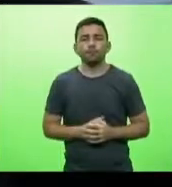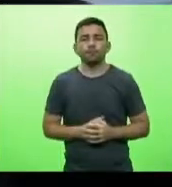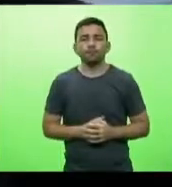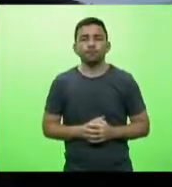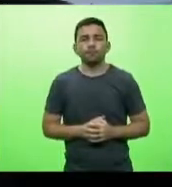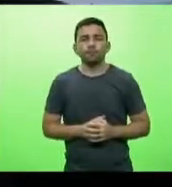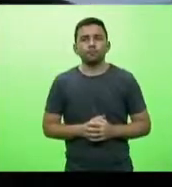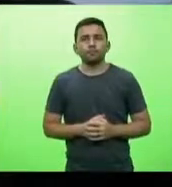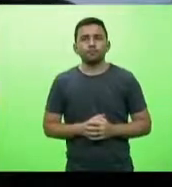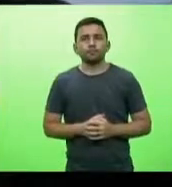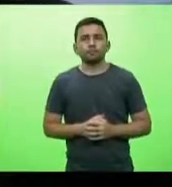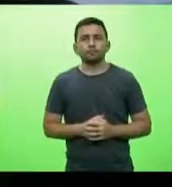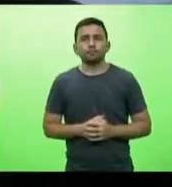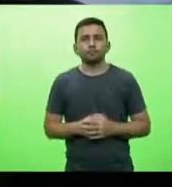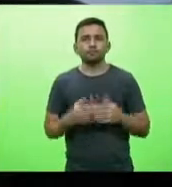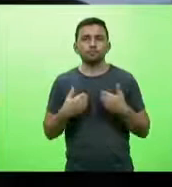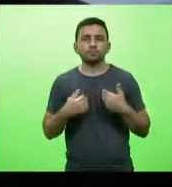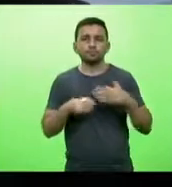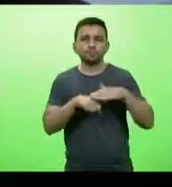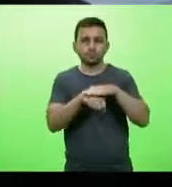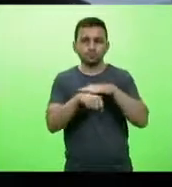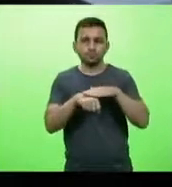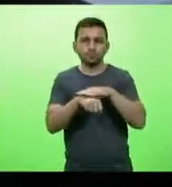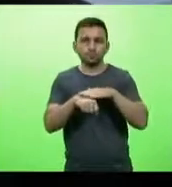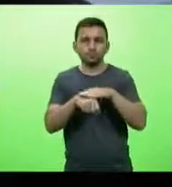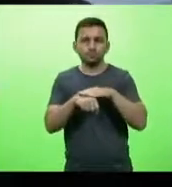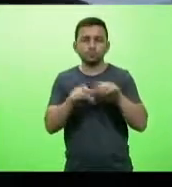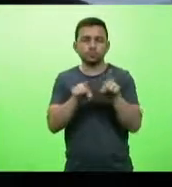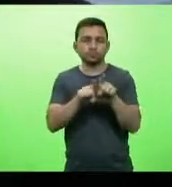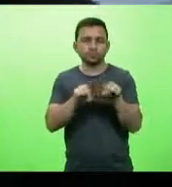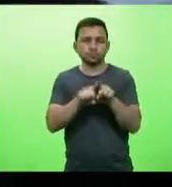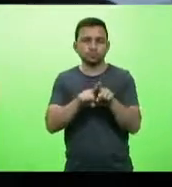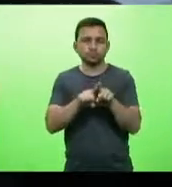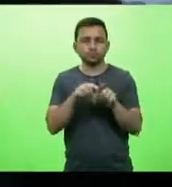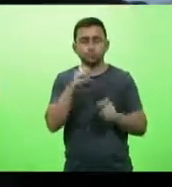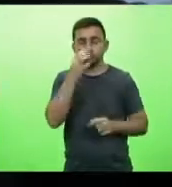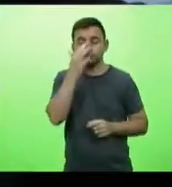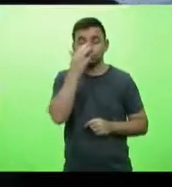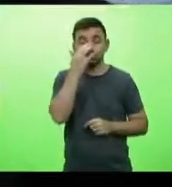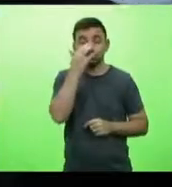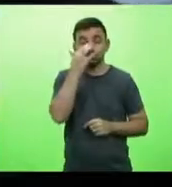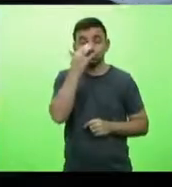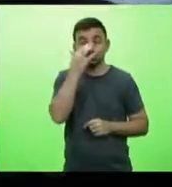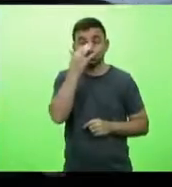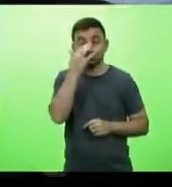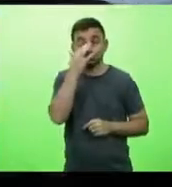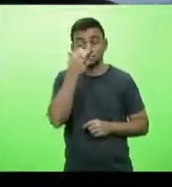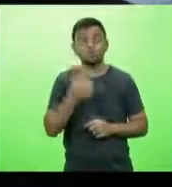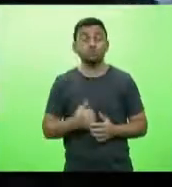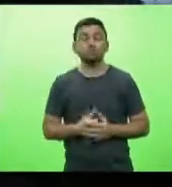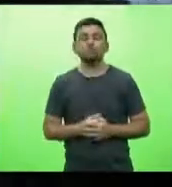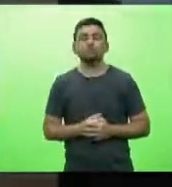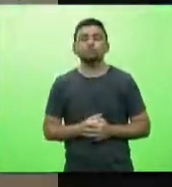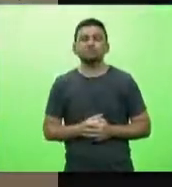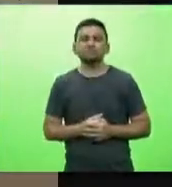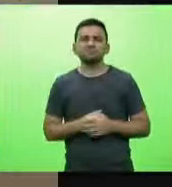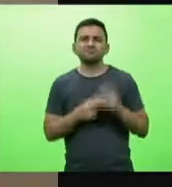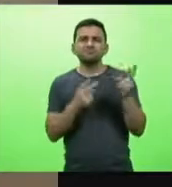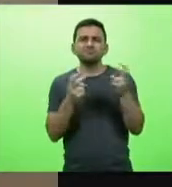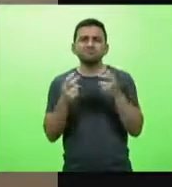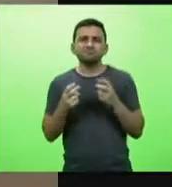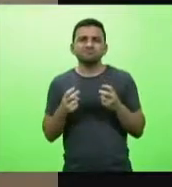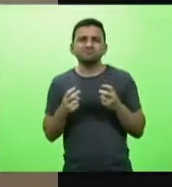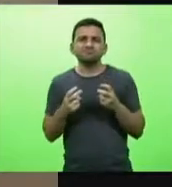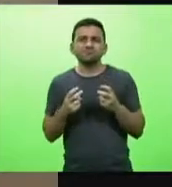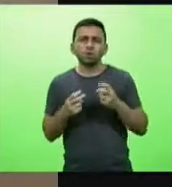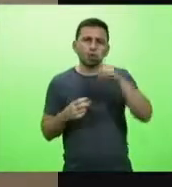Então, conversei também, eu vou conversando e vou explanando sobre o assunto. Aqui, a gente pode observar, olha só,